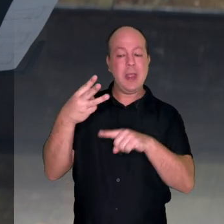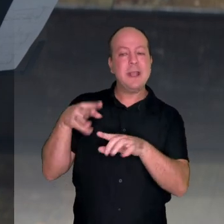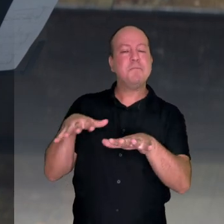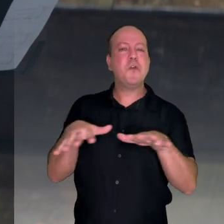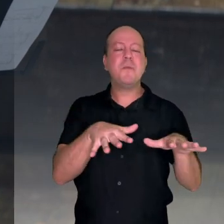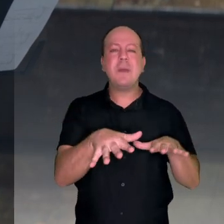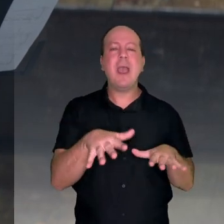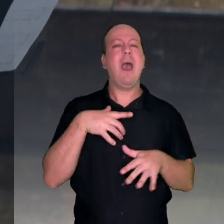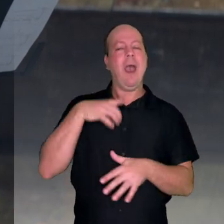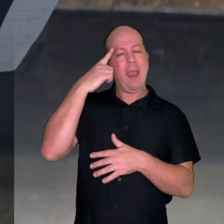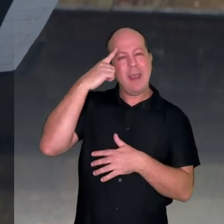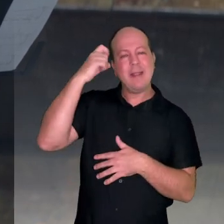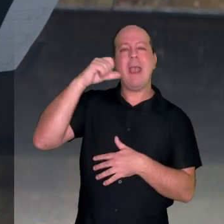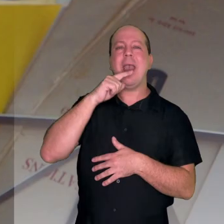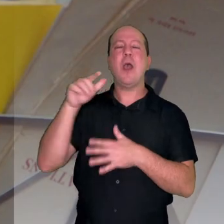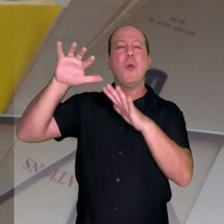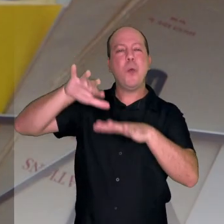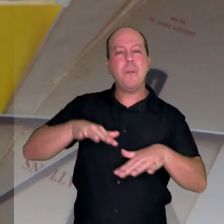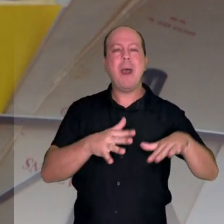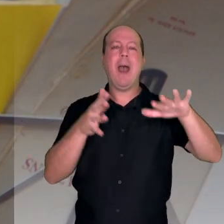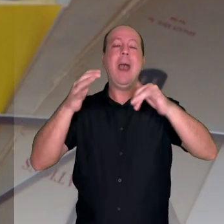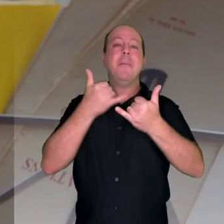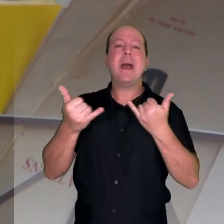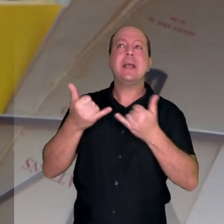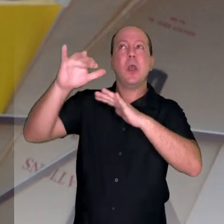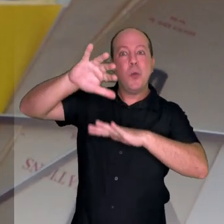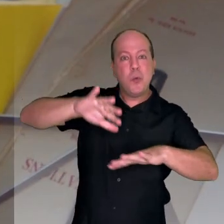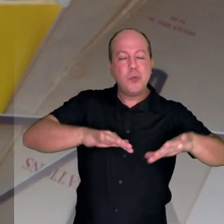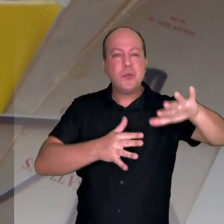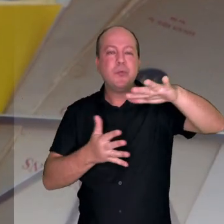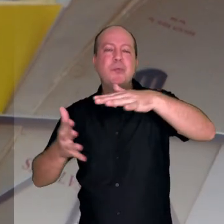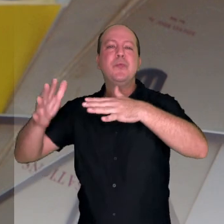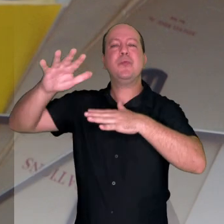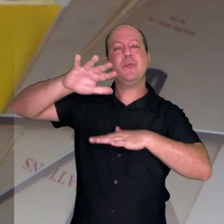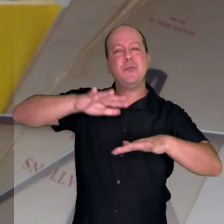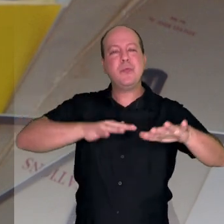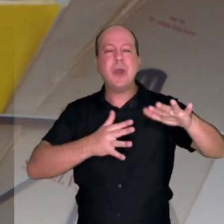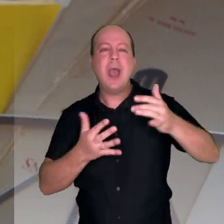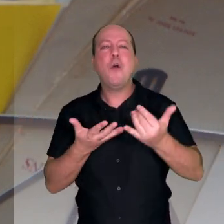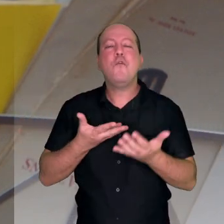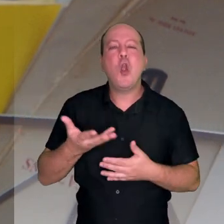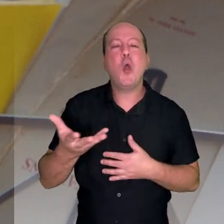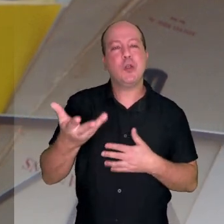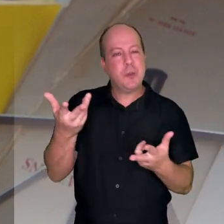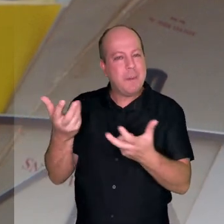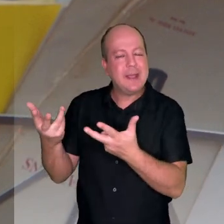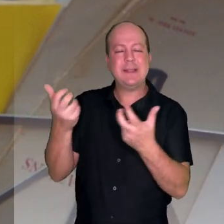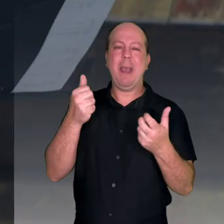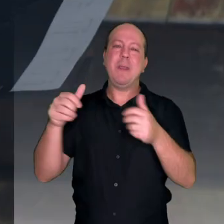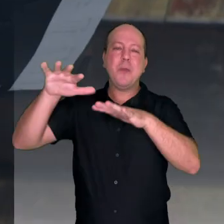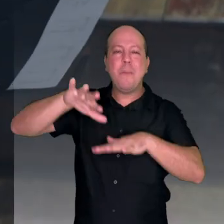3 movimentos que tratam não somente sim, da ideia do mar, é uma música toda ondulada, ela tem esse fluxo e refluxo que a gente percebe no